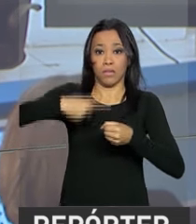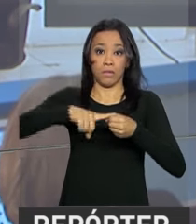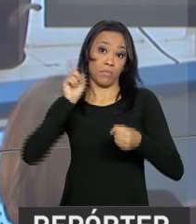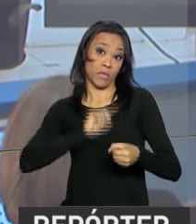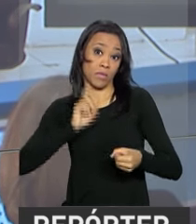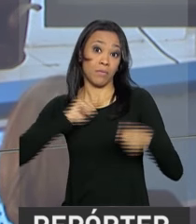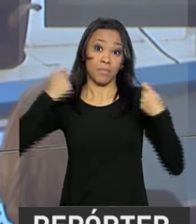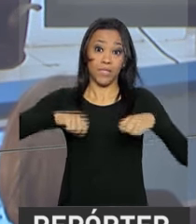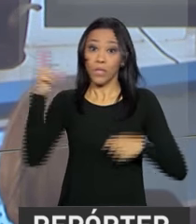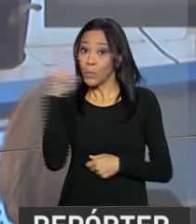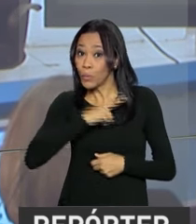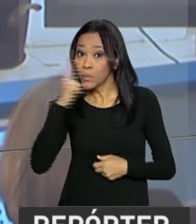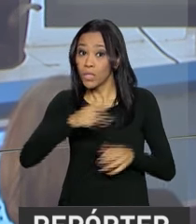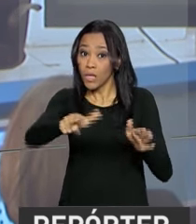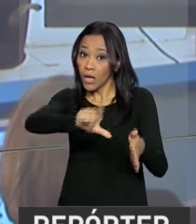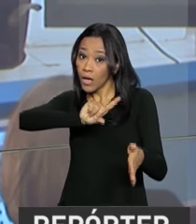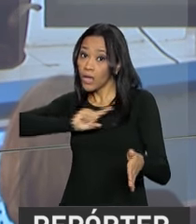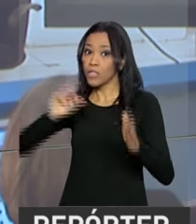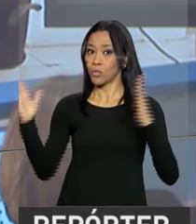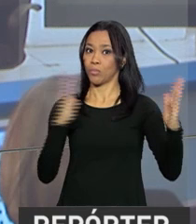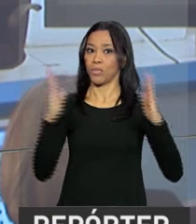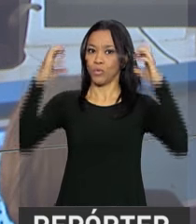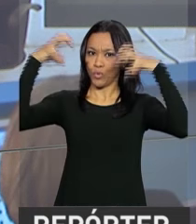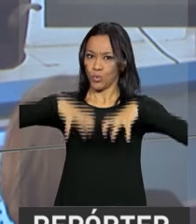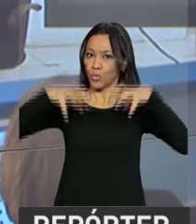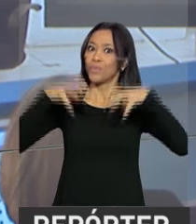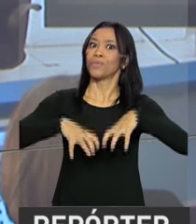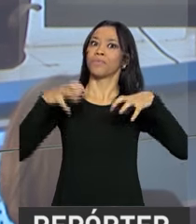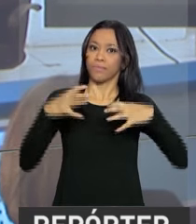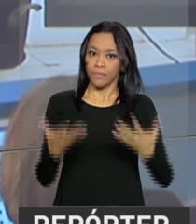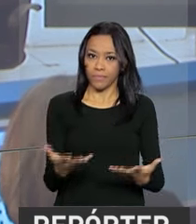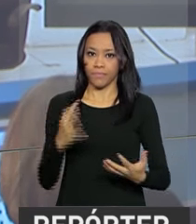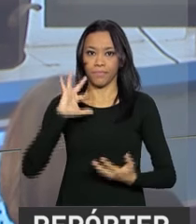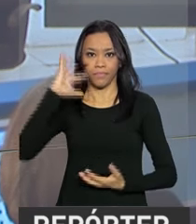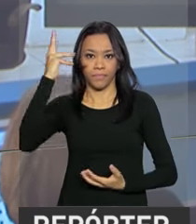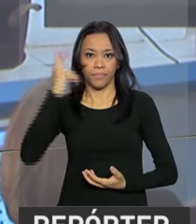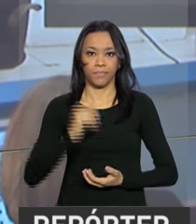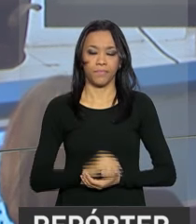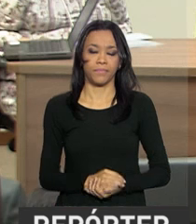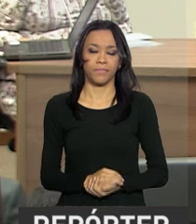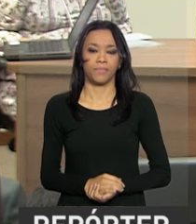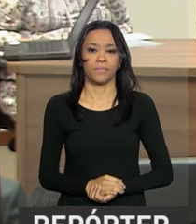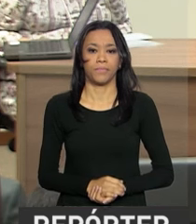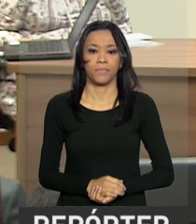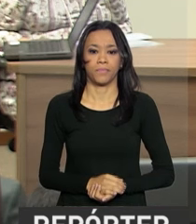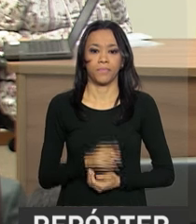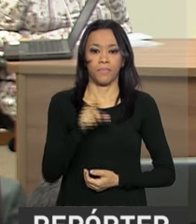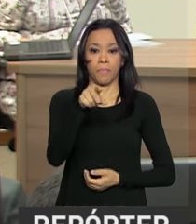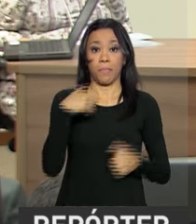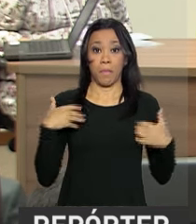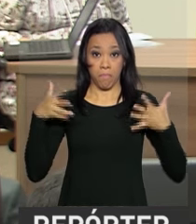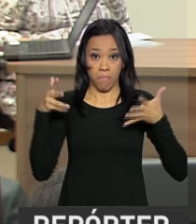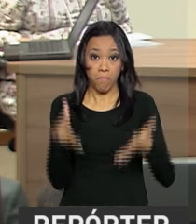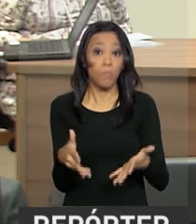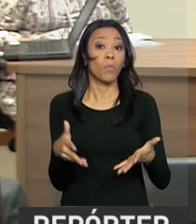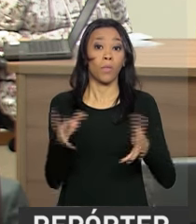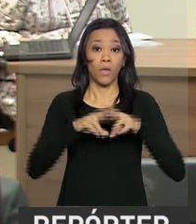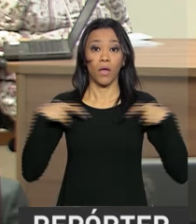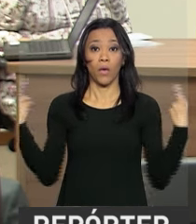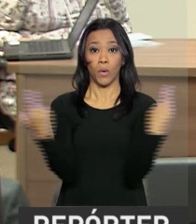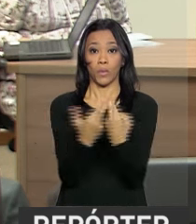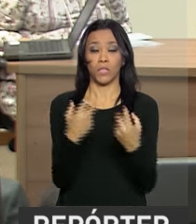sejam tomadas antes do início do período de chuvas na região participaram da reunião